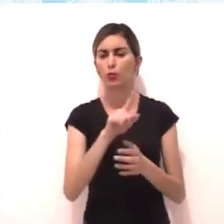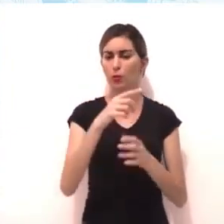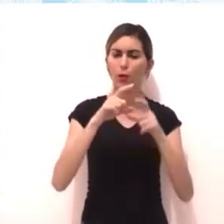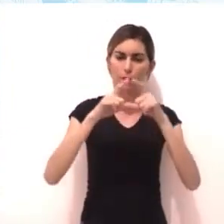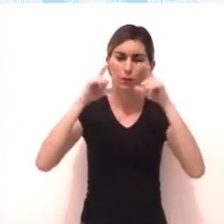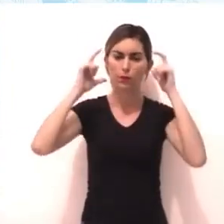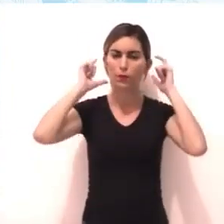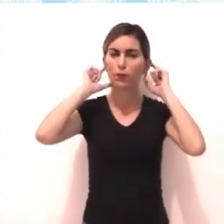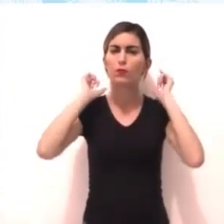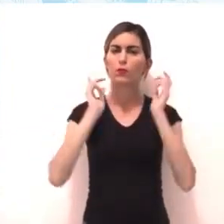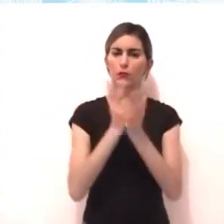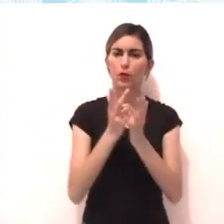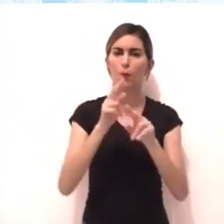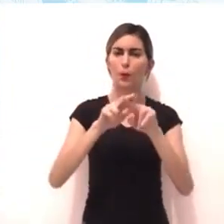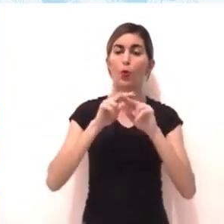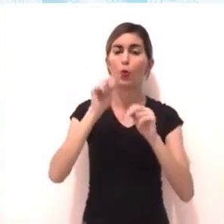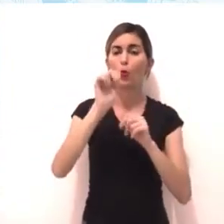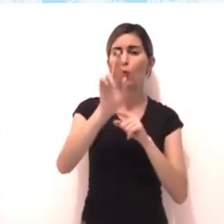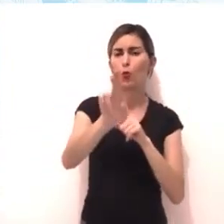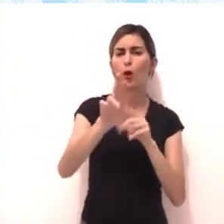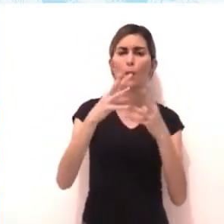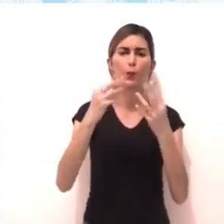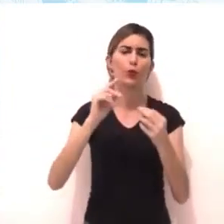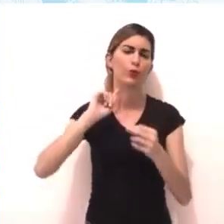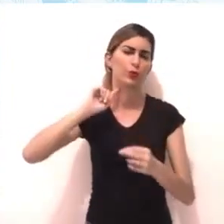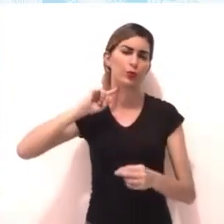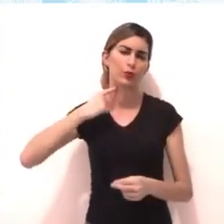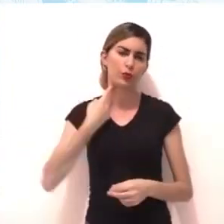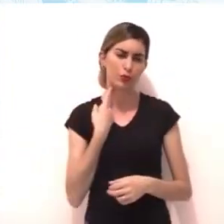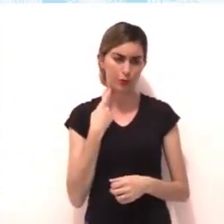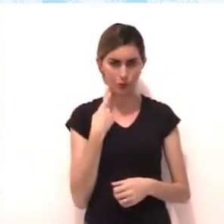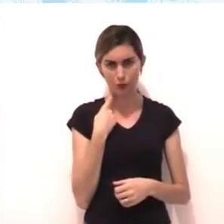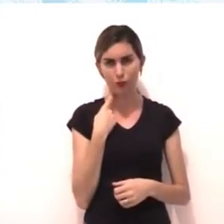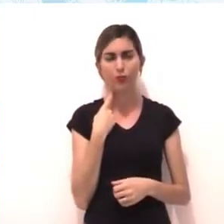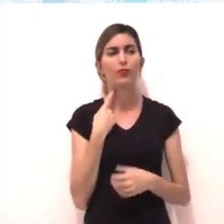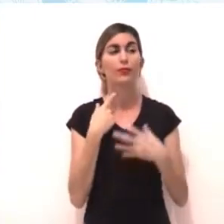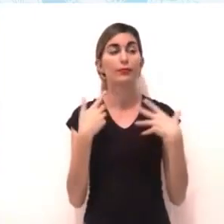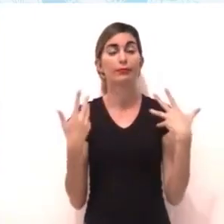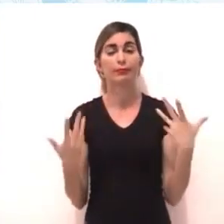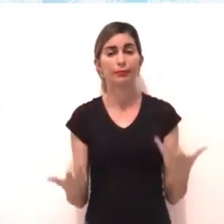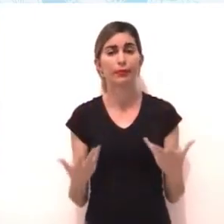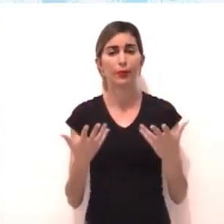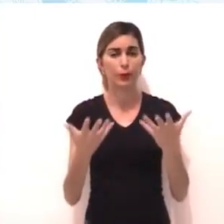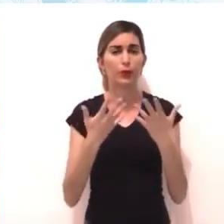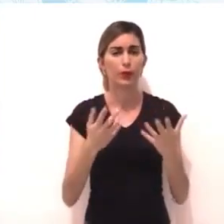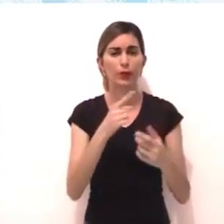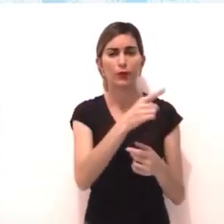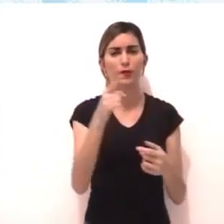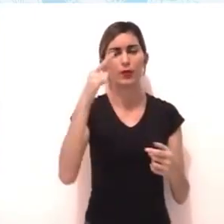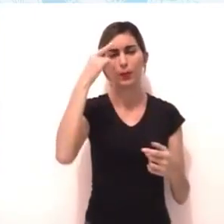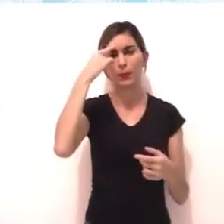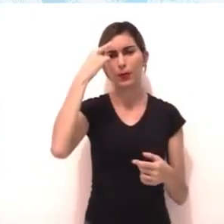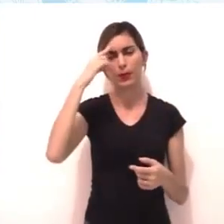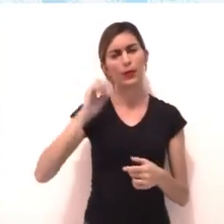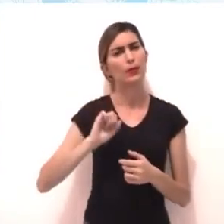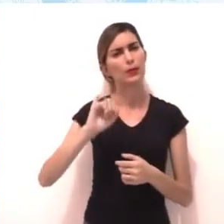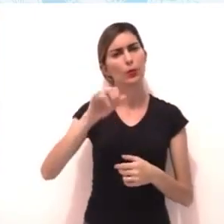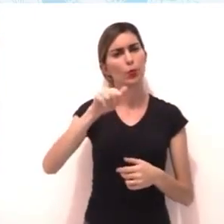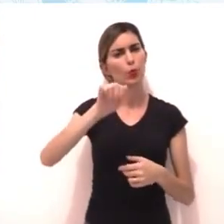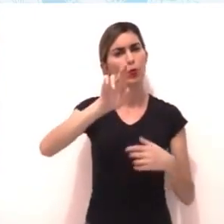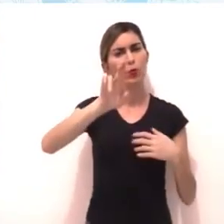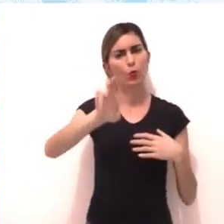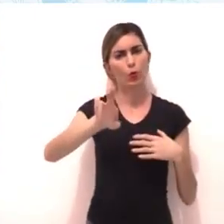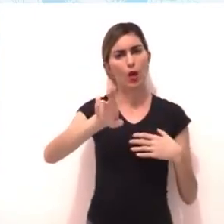usam máscara porque o ar é muito poluído, né? Então, eu queria que vocês pensassem, será que o